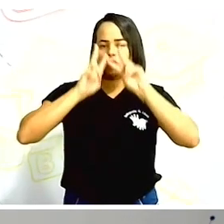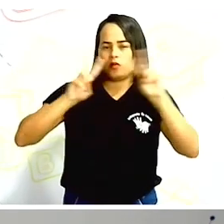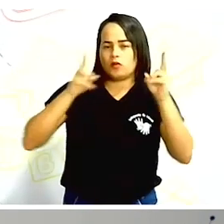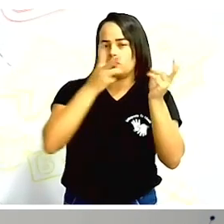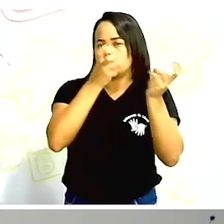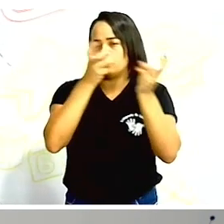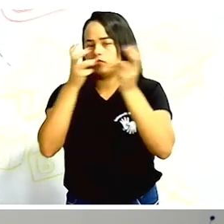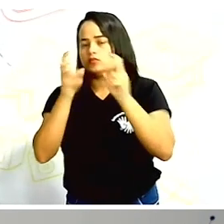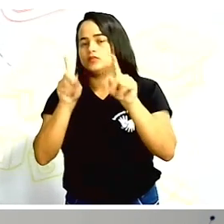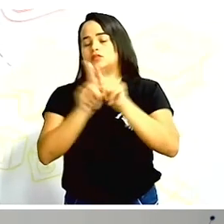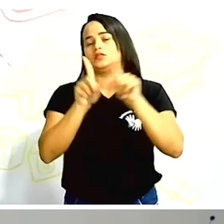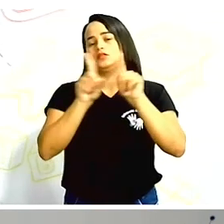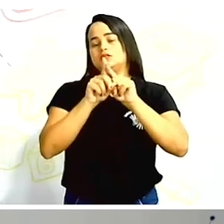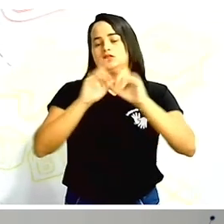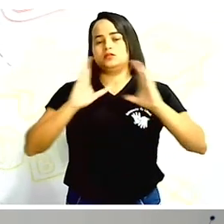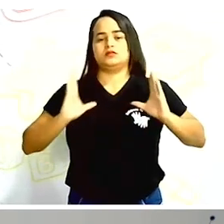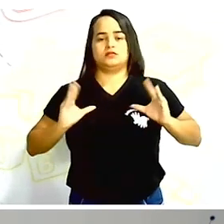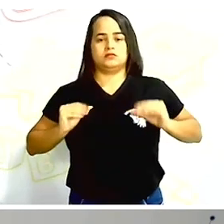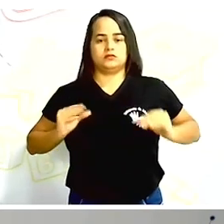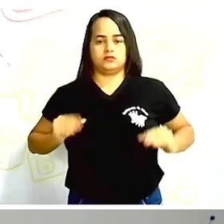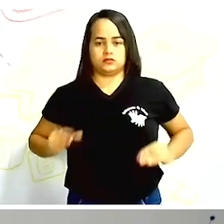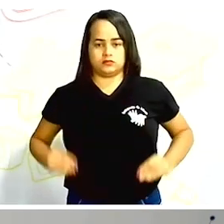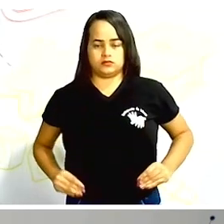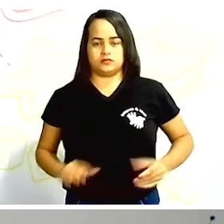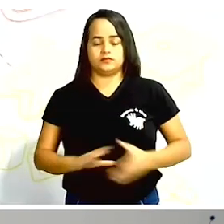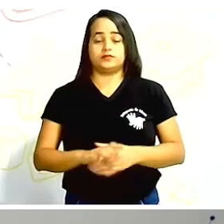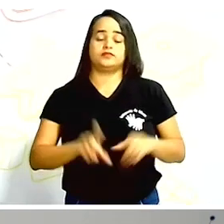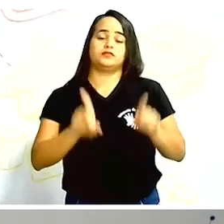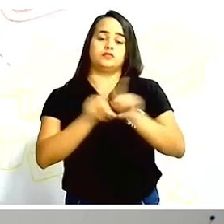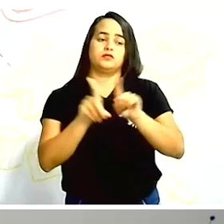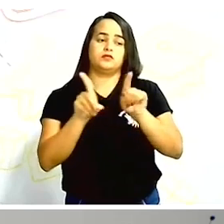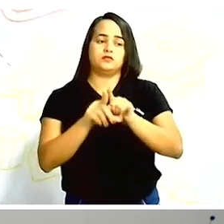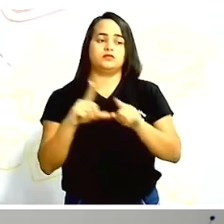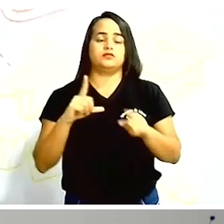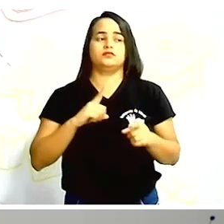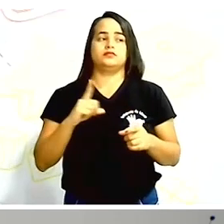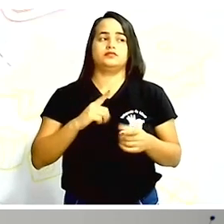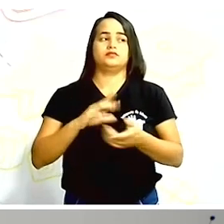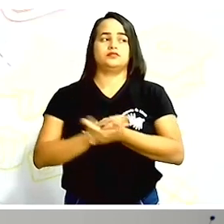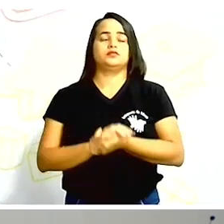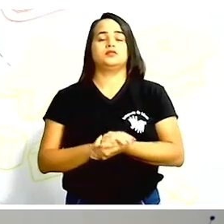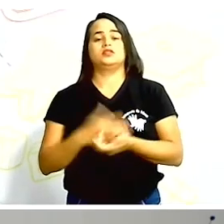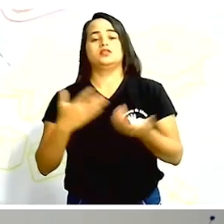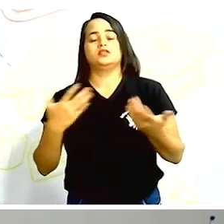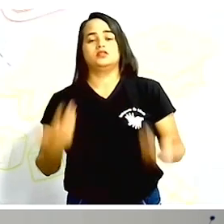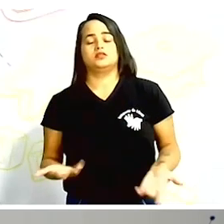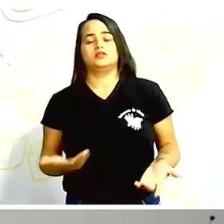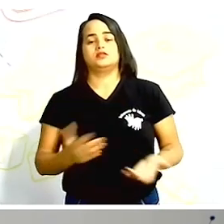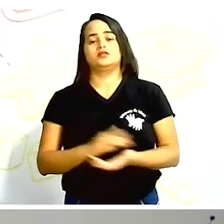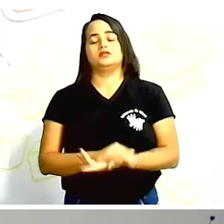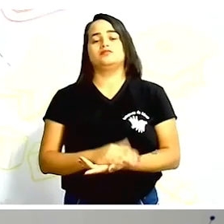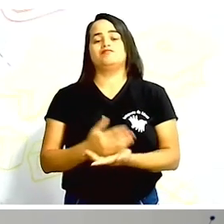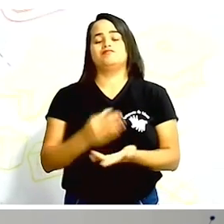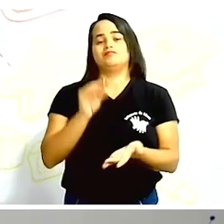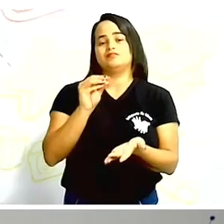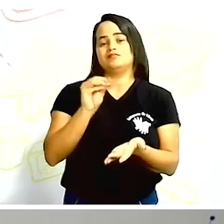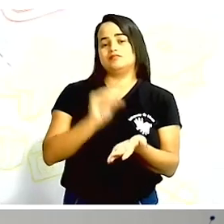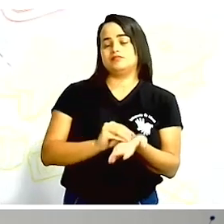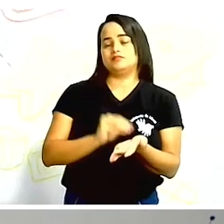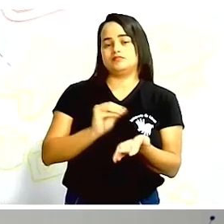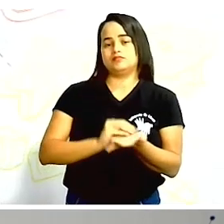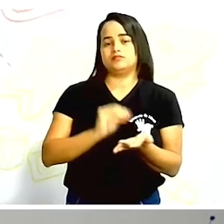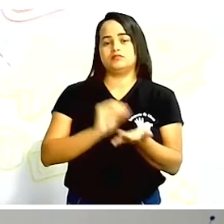nosso humor. Também tem o quê? A perda de massa óssea. Por estar relacionada